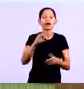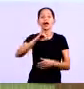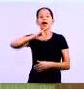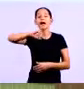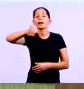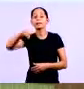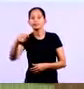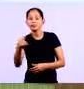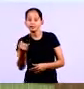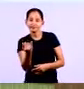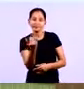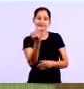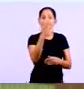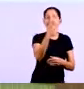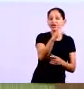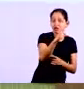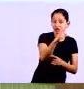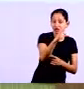como crédito.